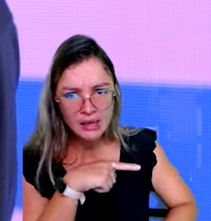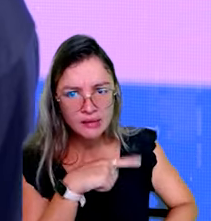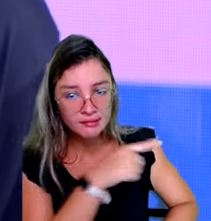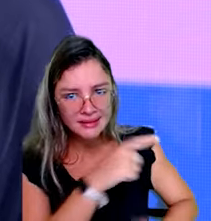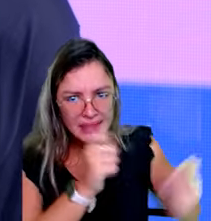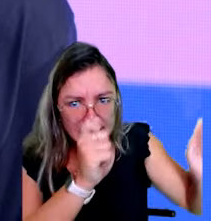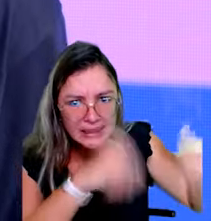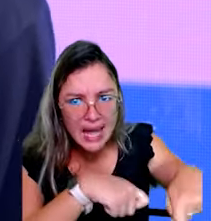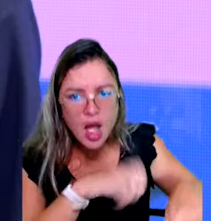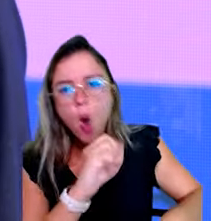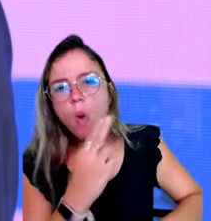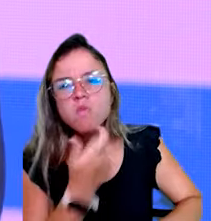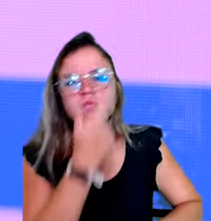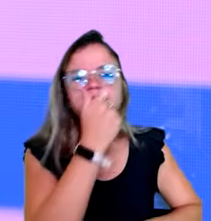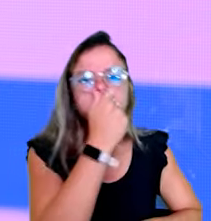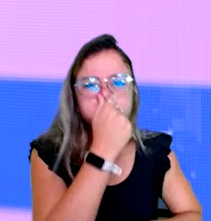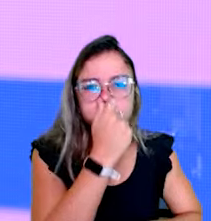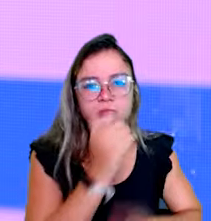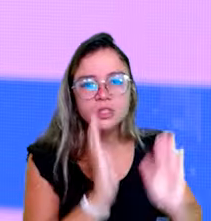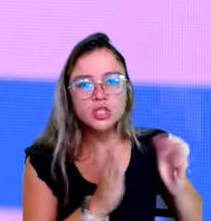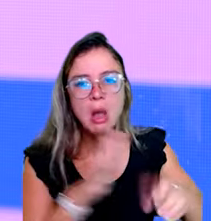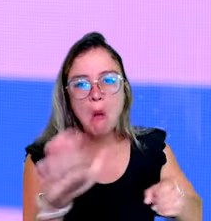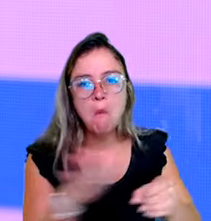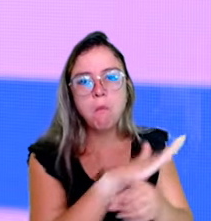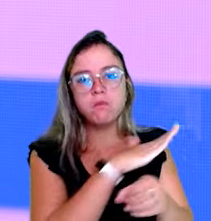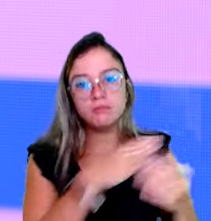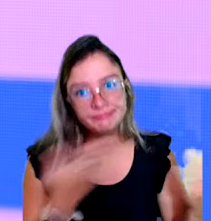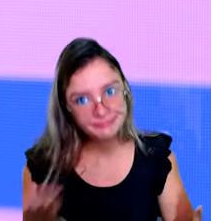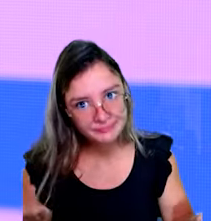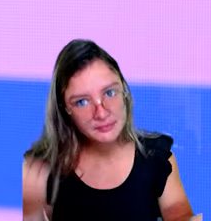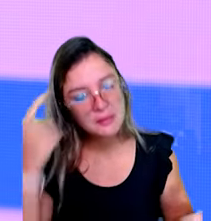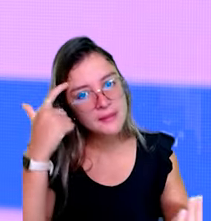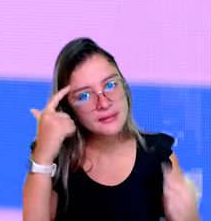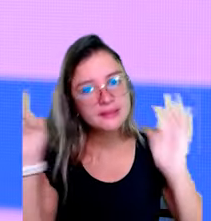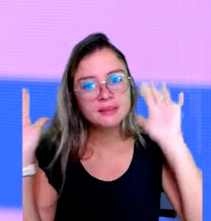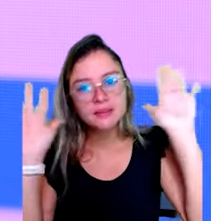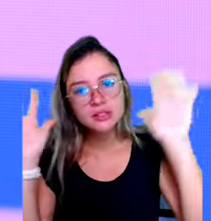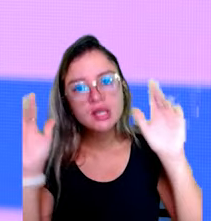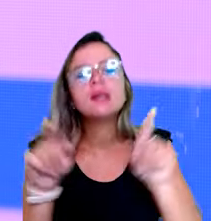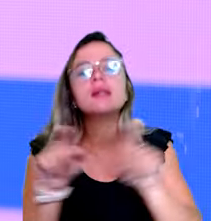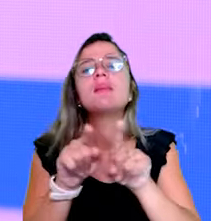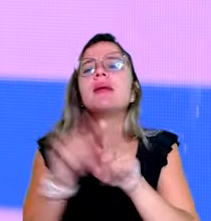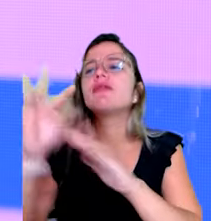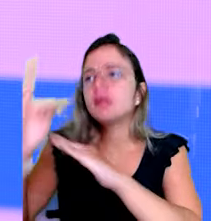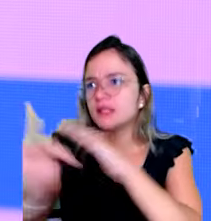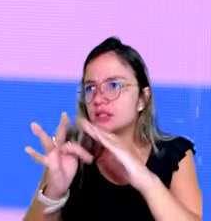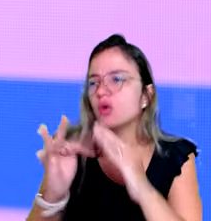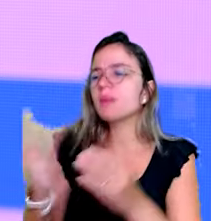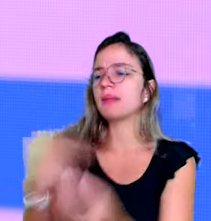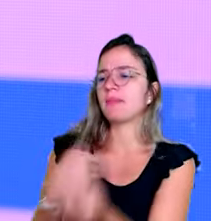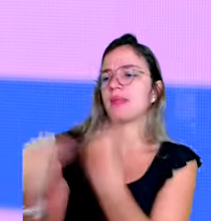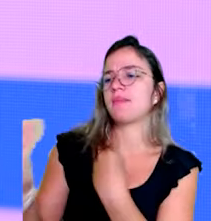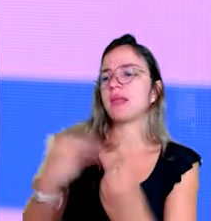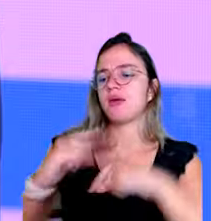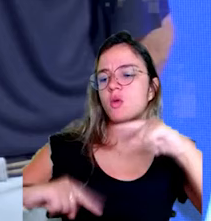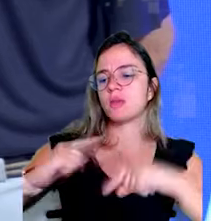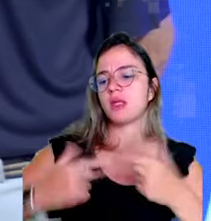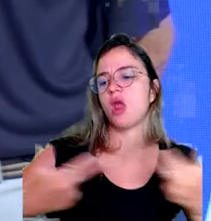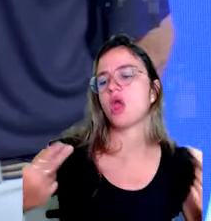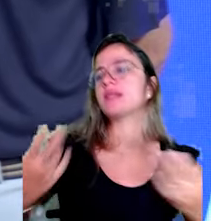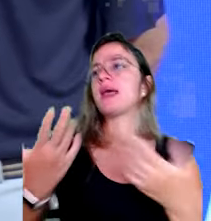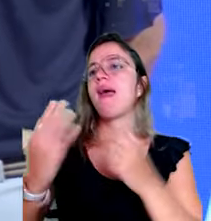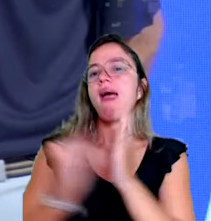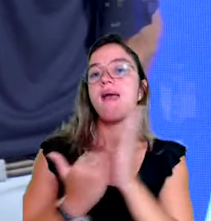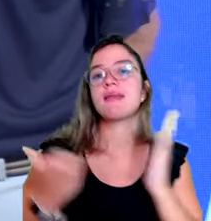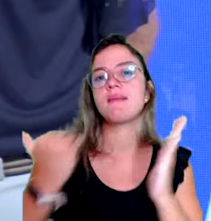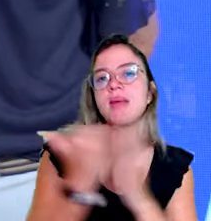fornecedores têm condição de fornecer uma quantidade maior de insumos, de produtos, Isso também é muito importante que ela verifique.